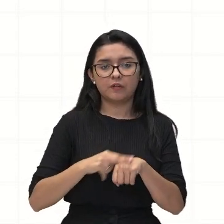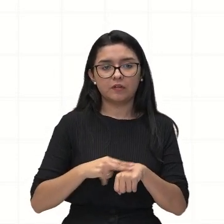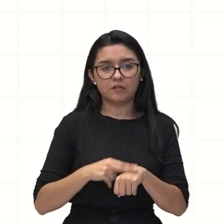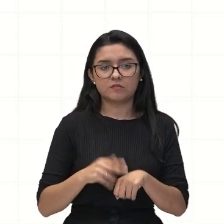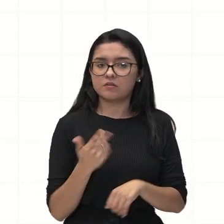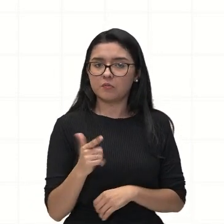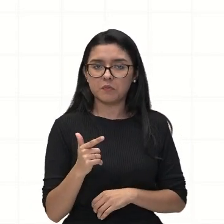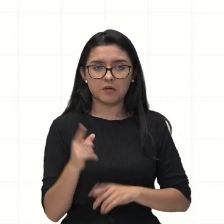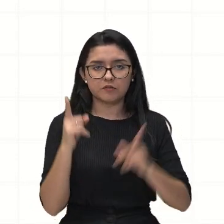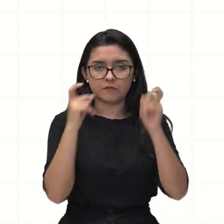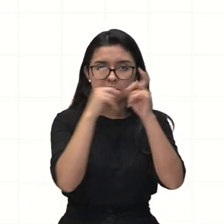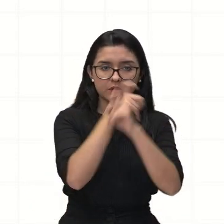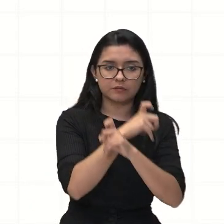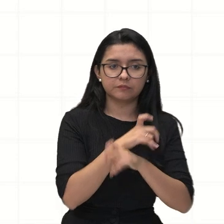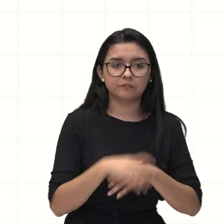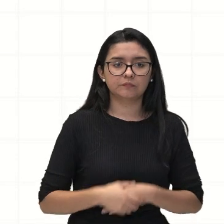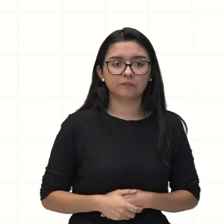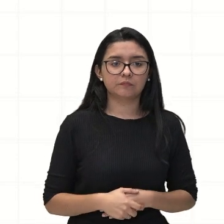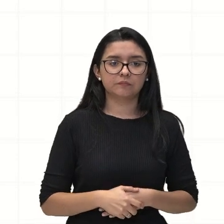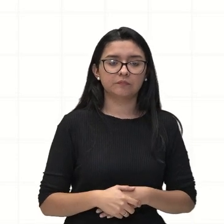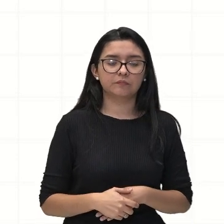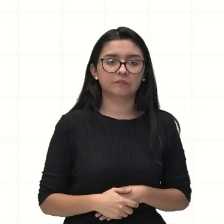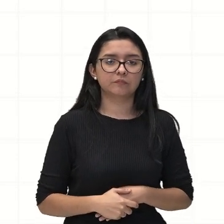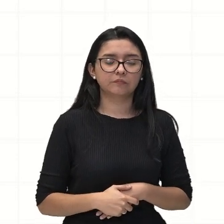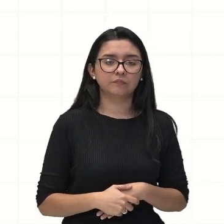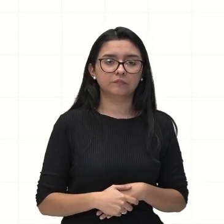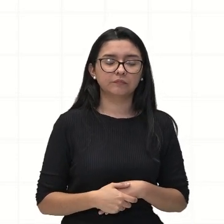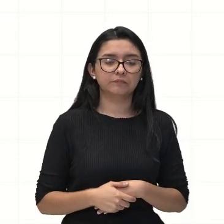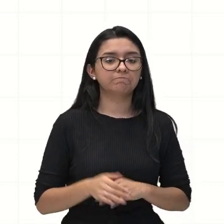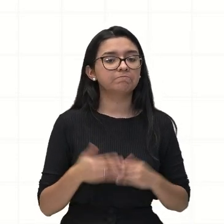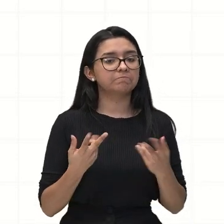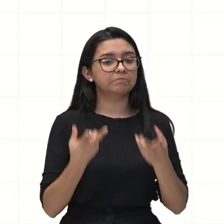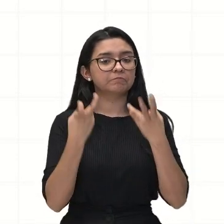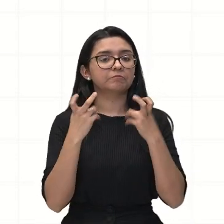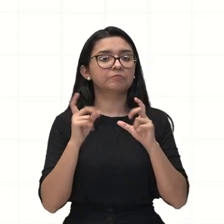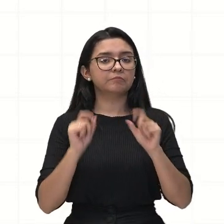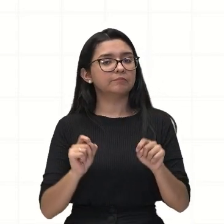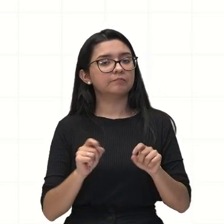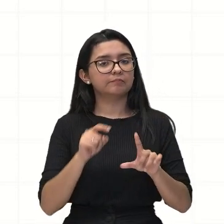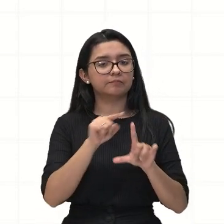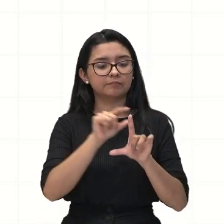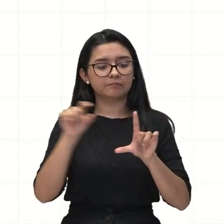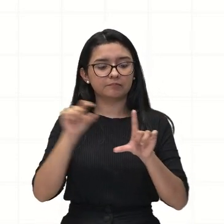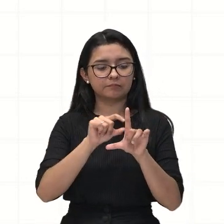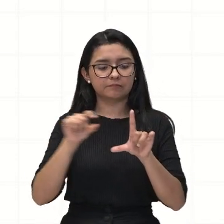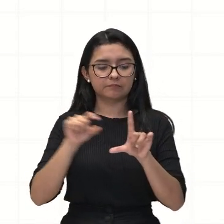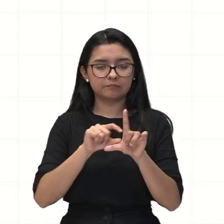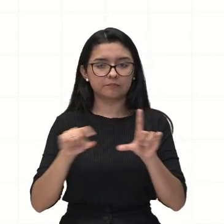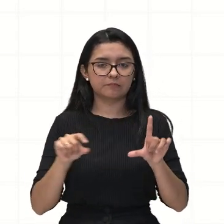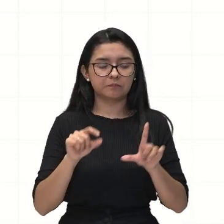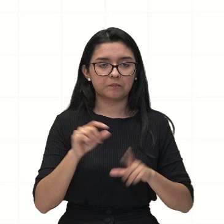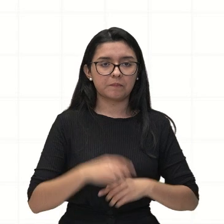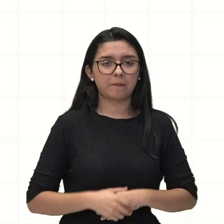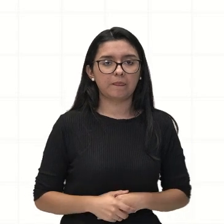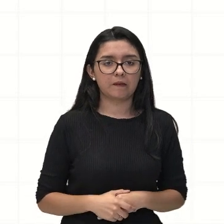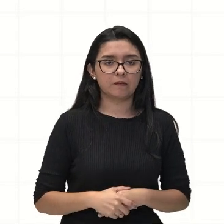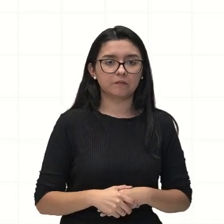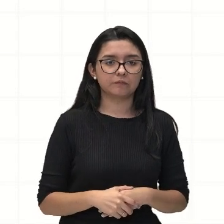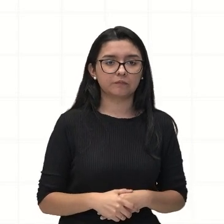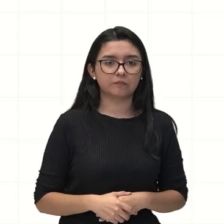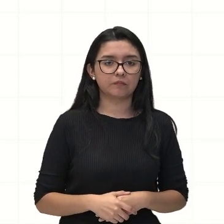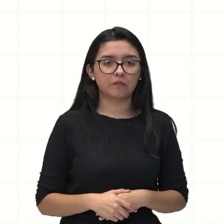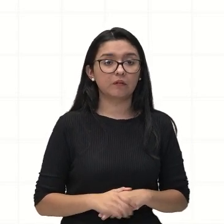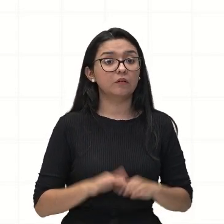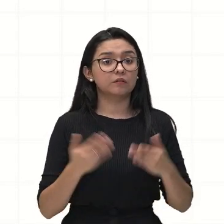né? Então, olha só. A gente pode observar o quê? Que de acordo com